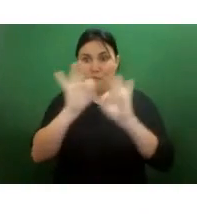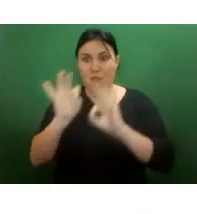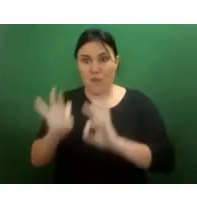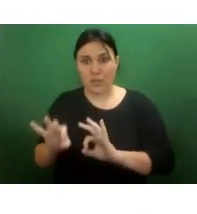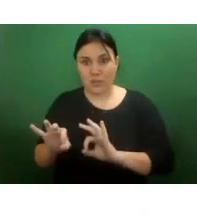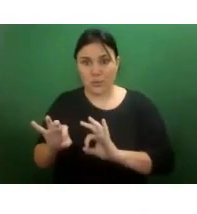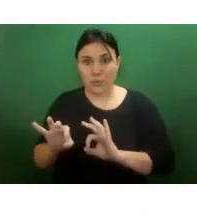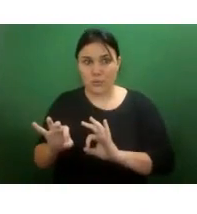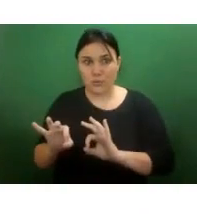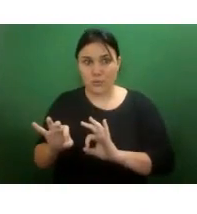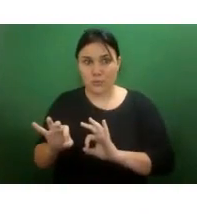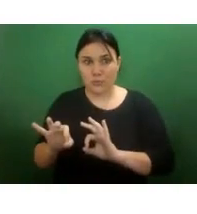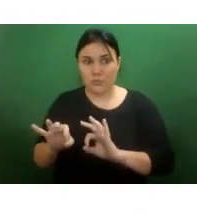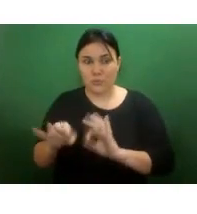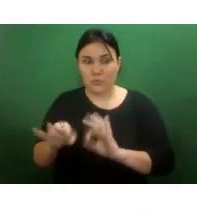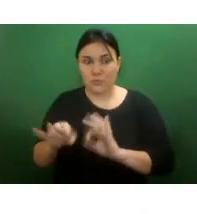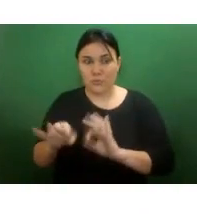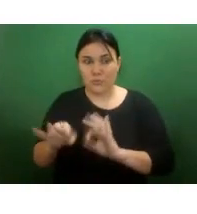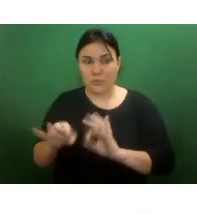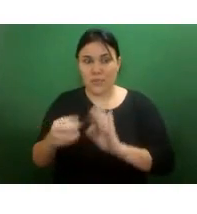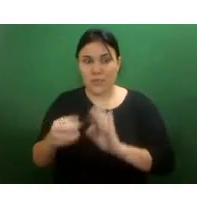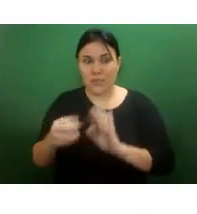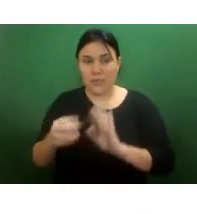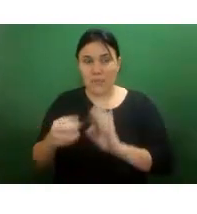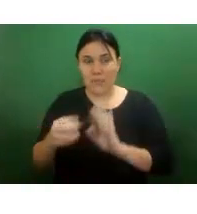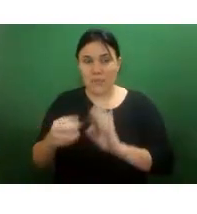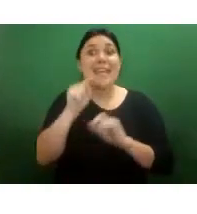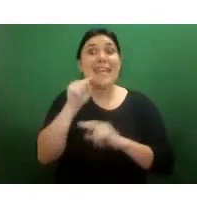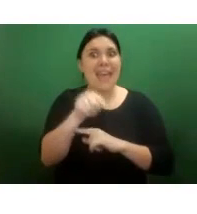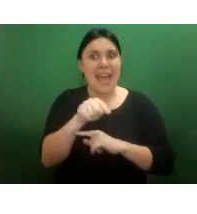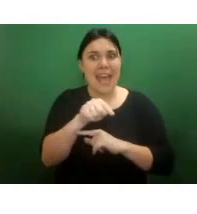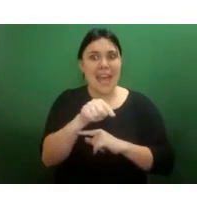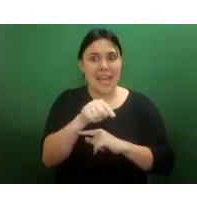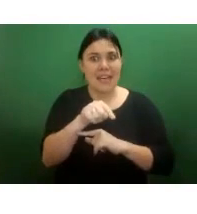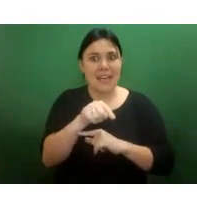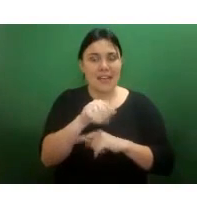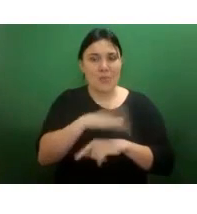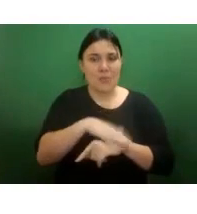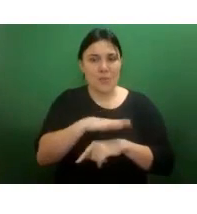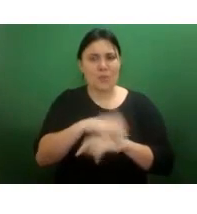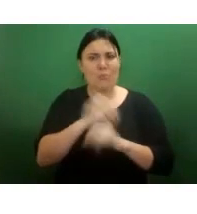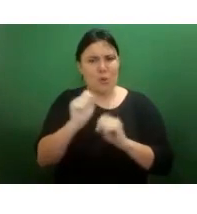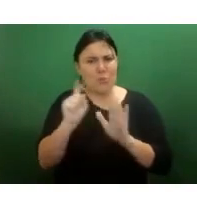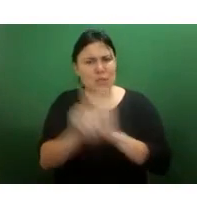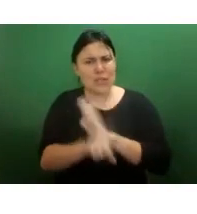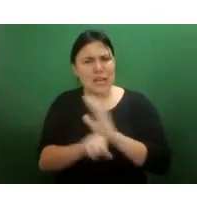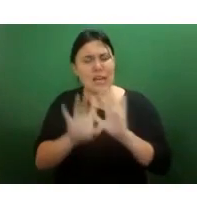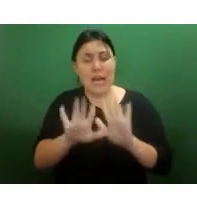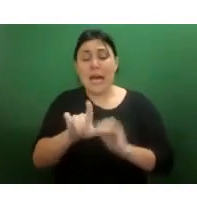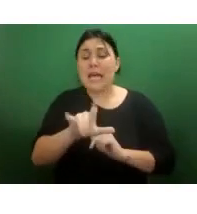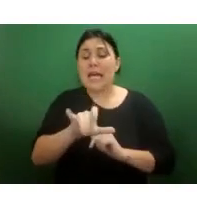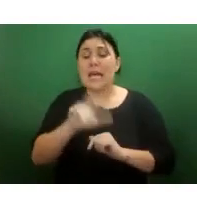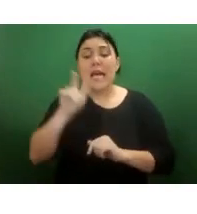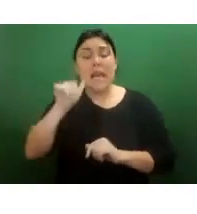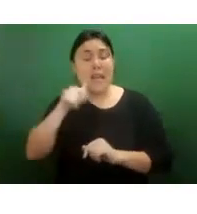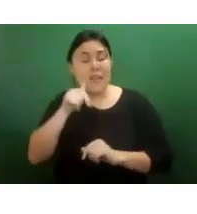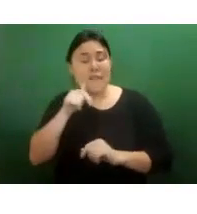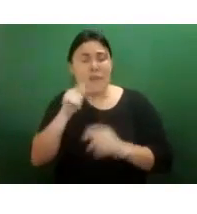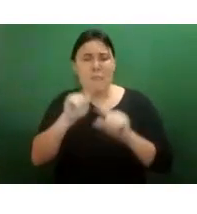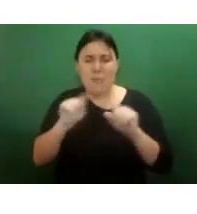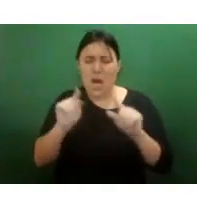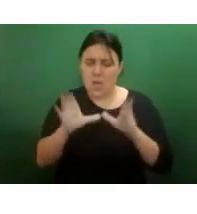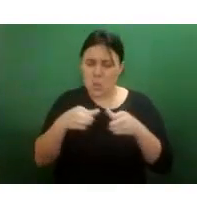vocês prestarem atenção no durante, né? Vocês podem me perguntar, Lívia, mas a equipe toda foi